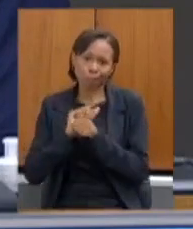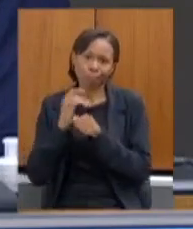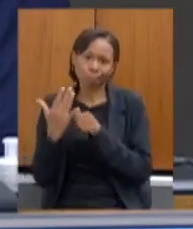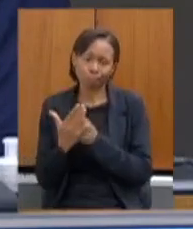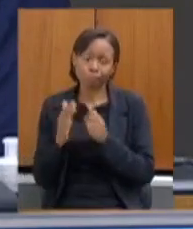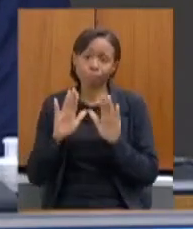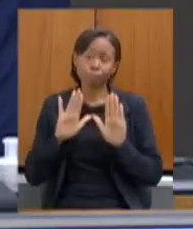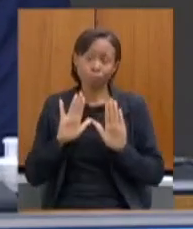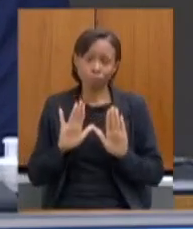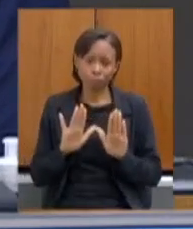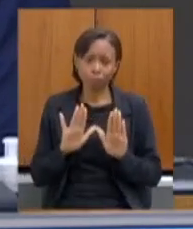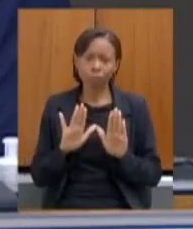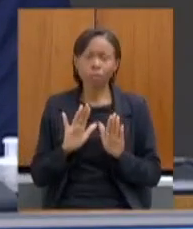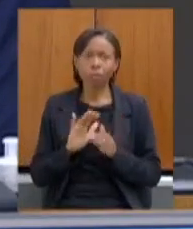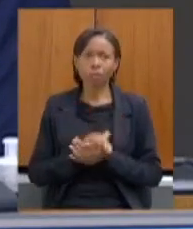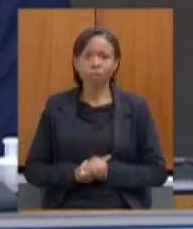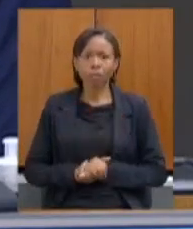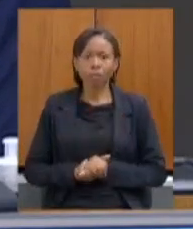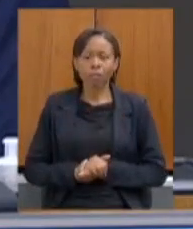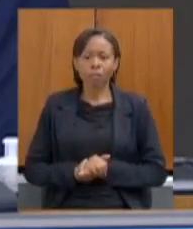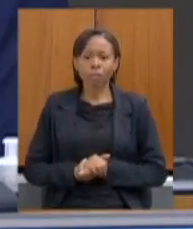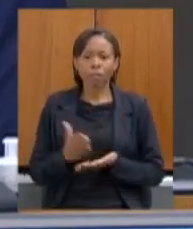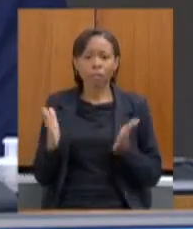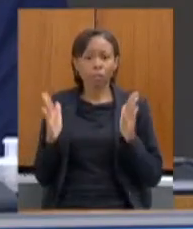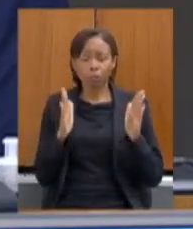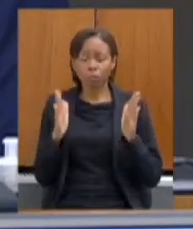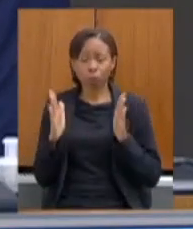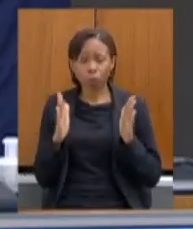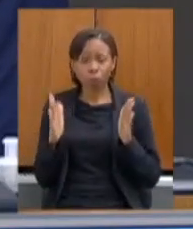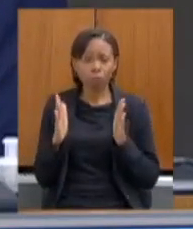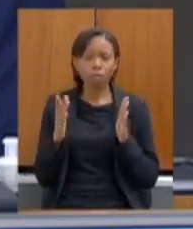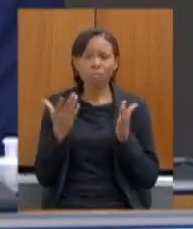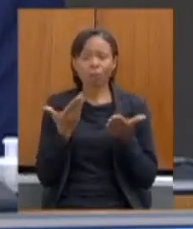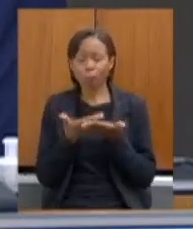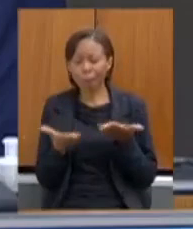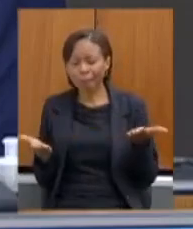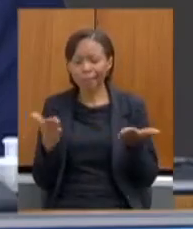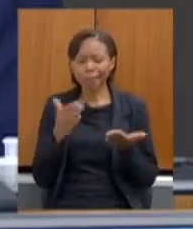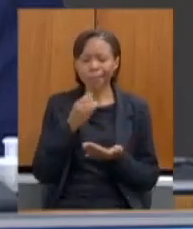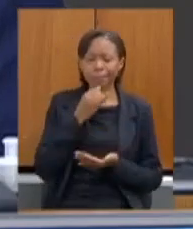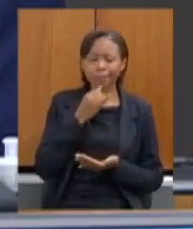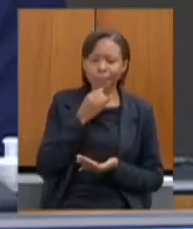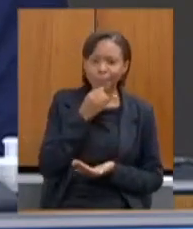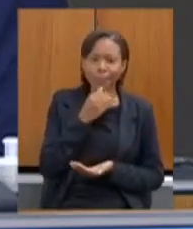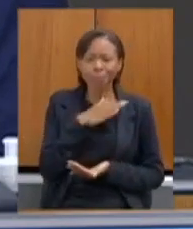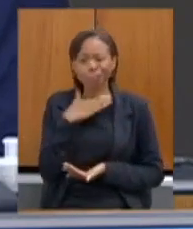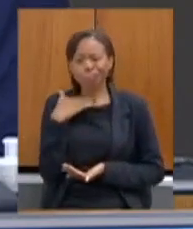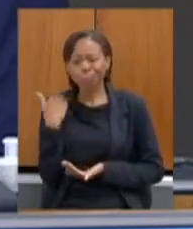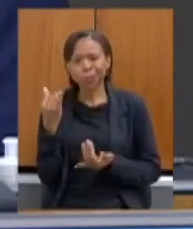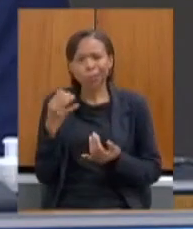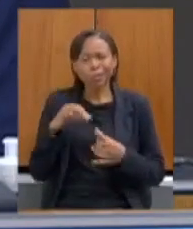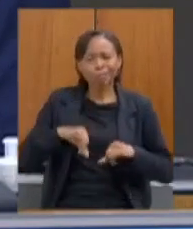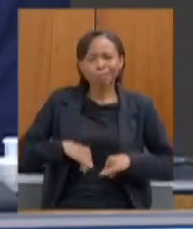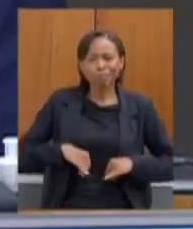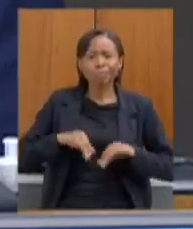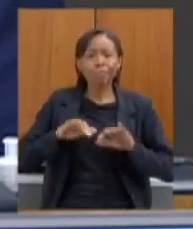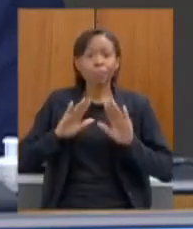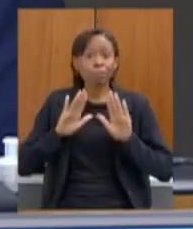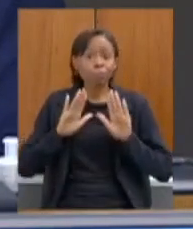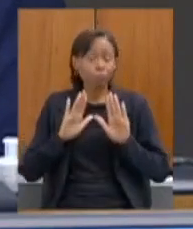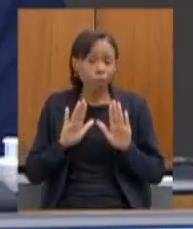Mas, mesmo nesse momento com perdas, de muita tristeza, de muita dor, temos aí